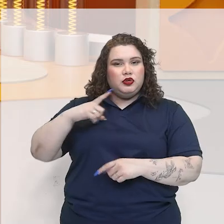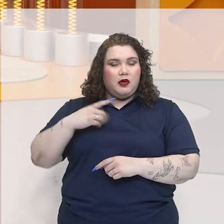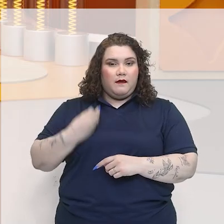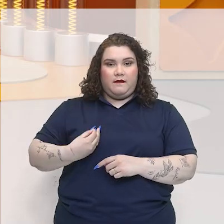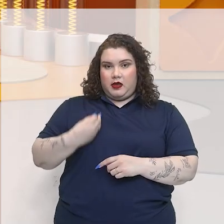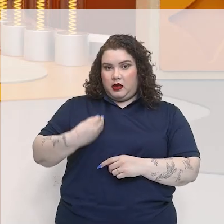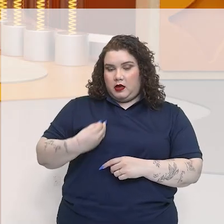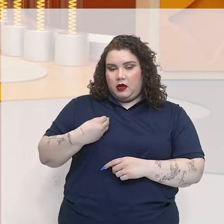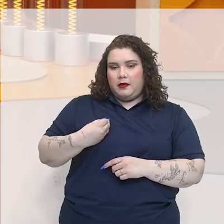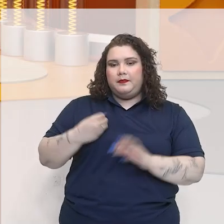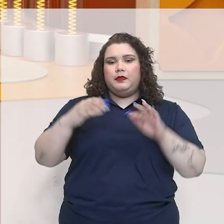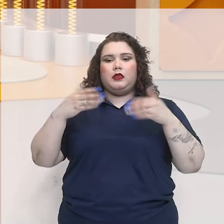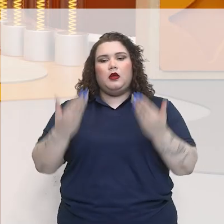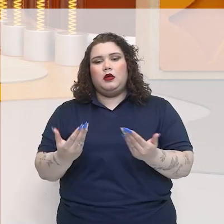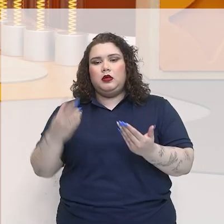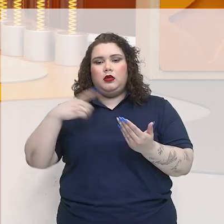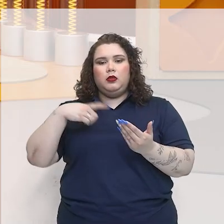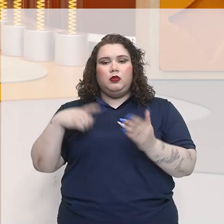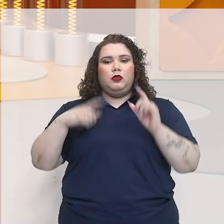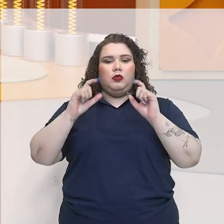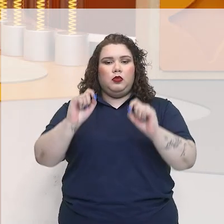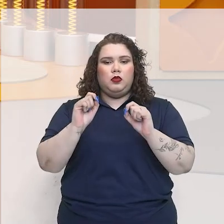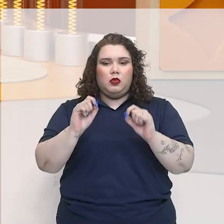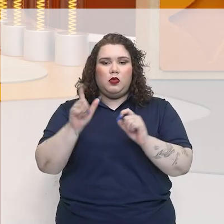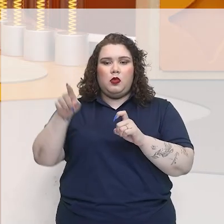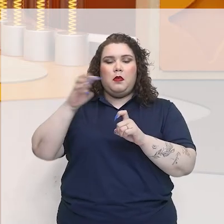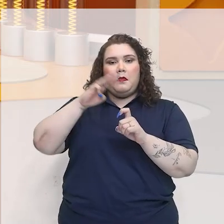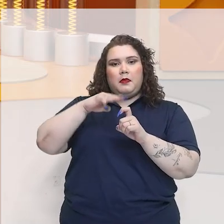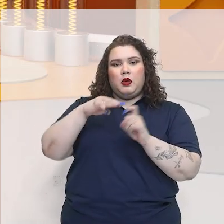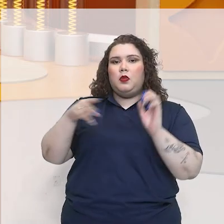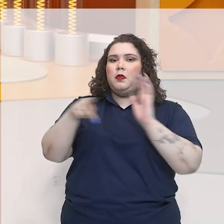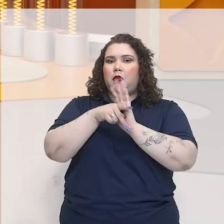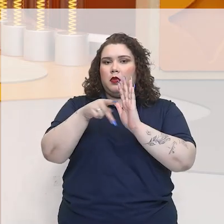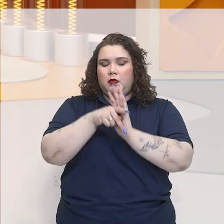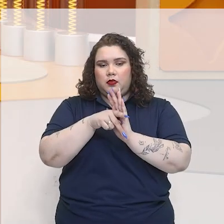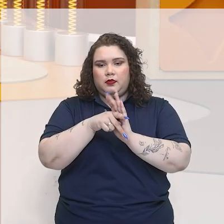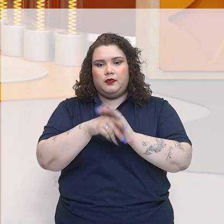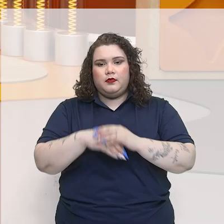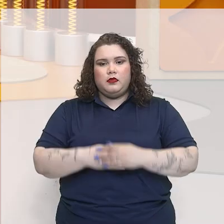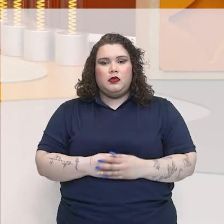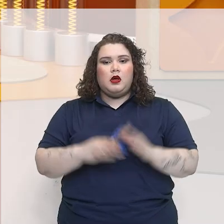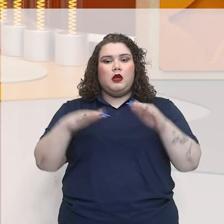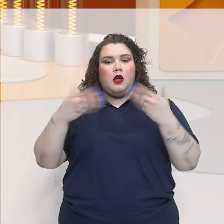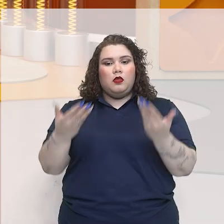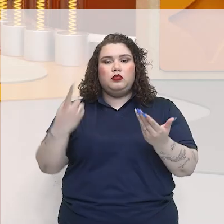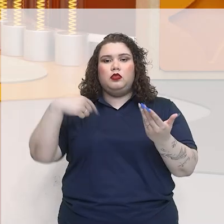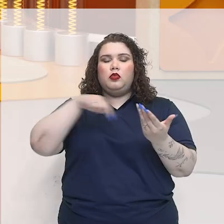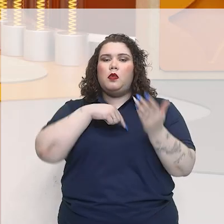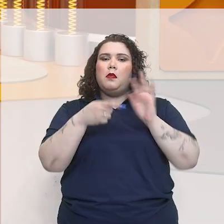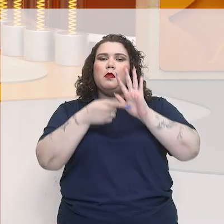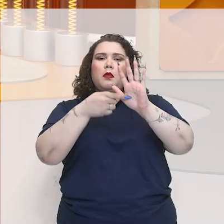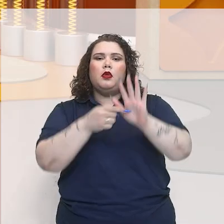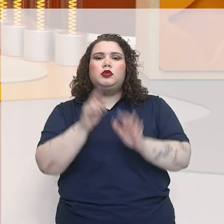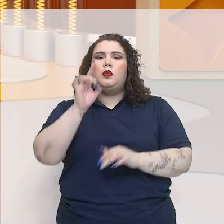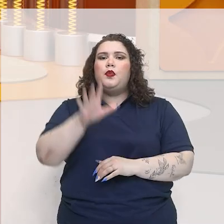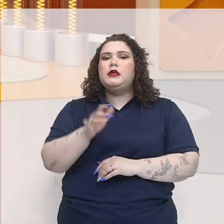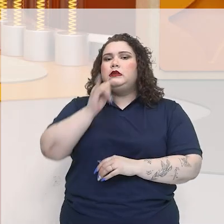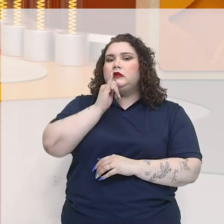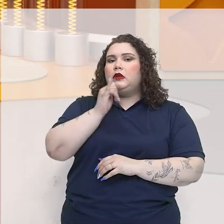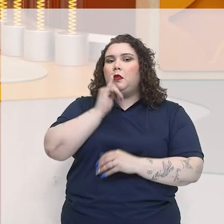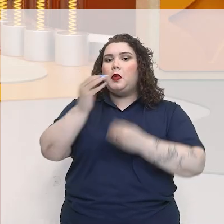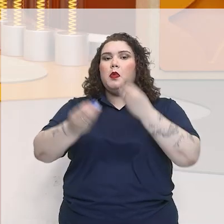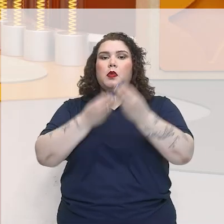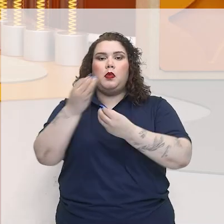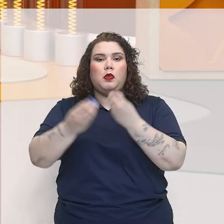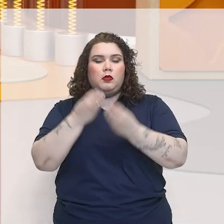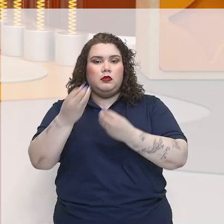ok? Eles trazem, então, aí um mito de sua fundação. Então, aqui é um para a gente, então, exemplificar aí como era, né, mesmo